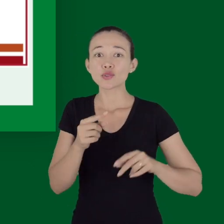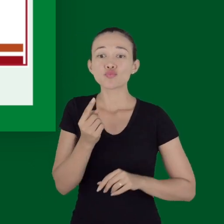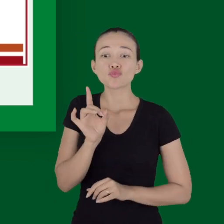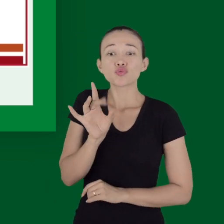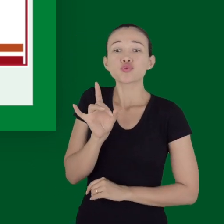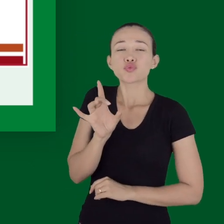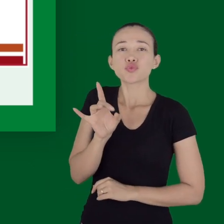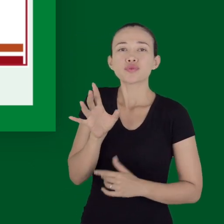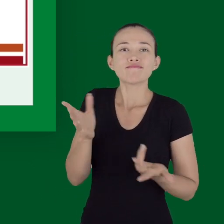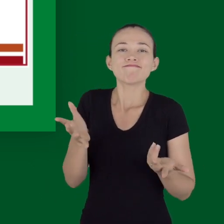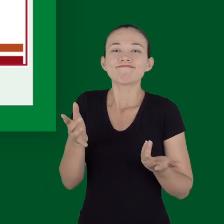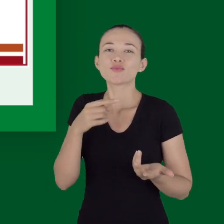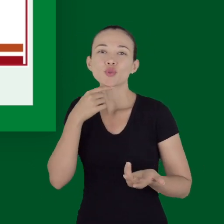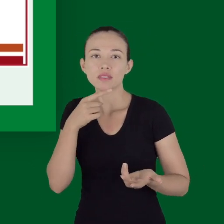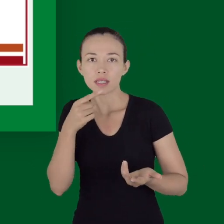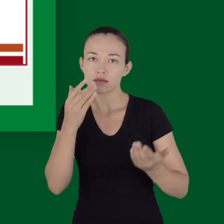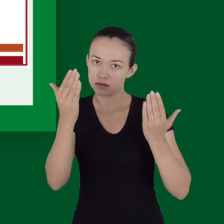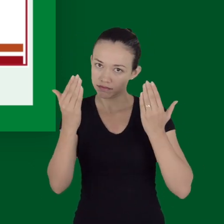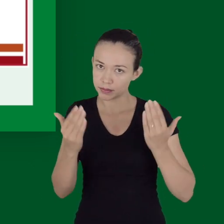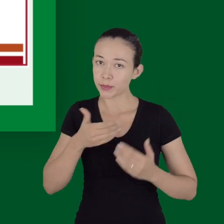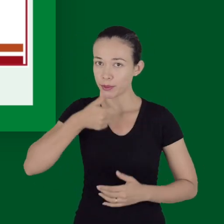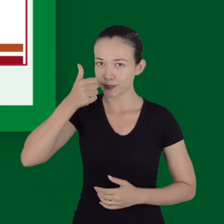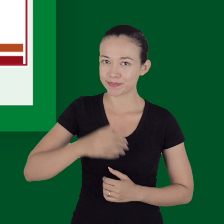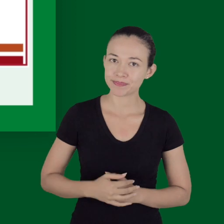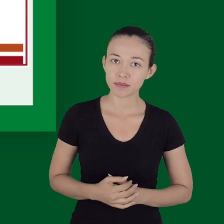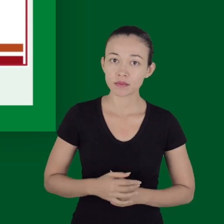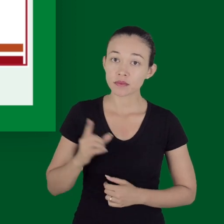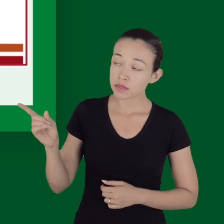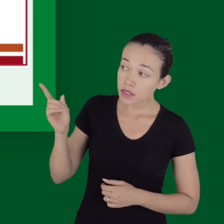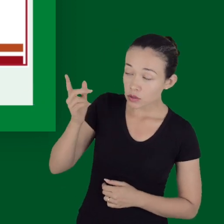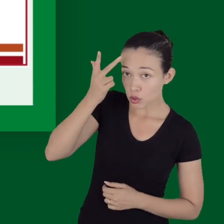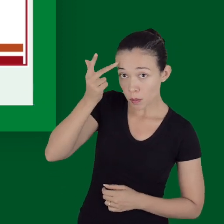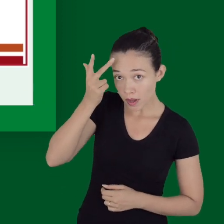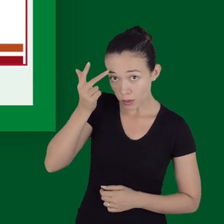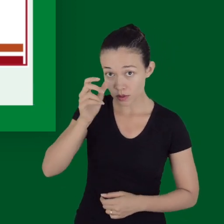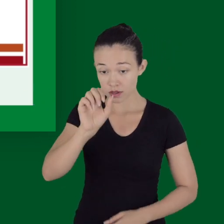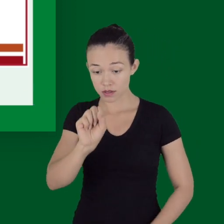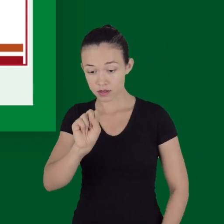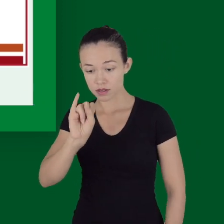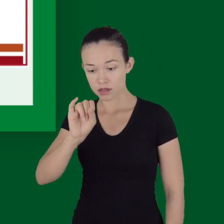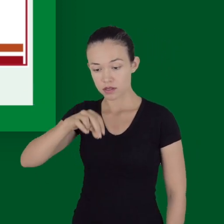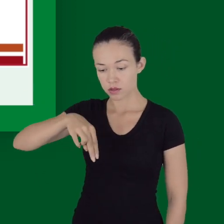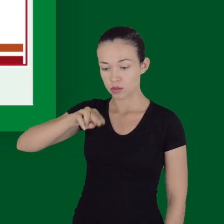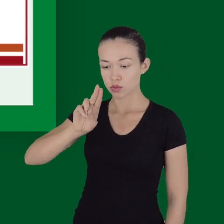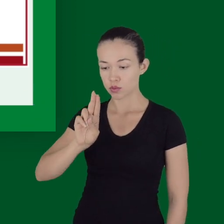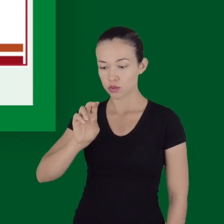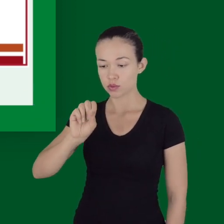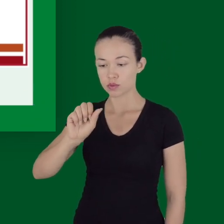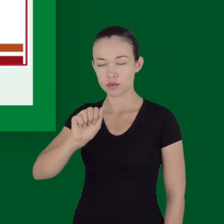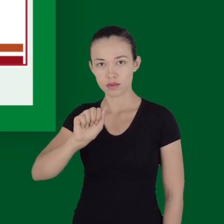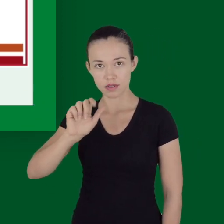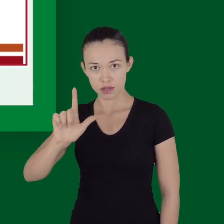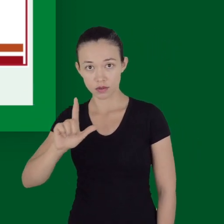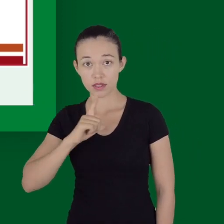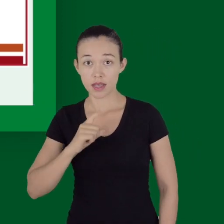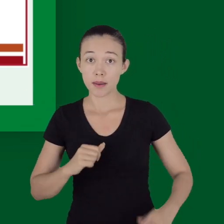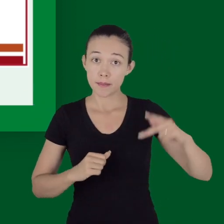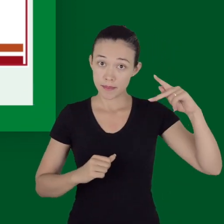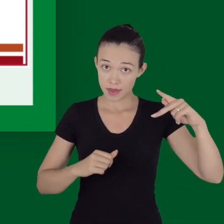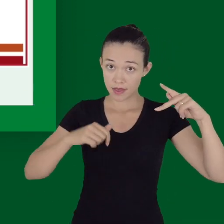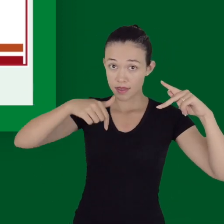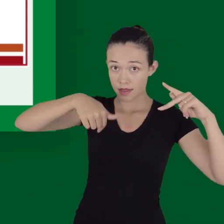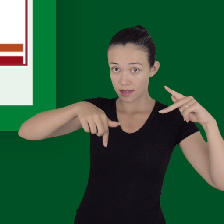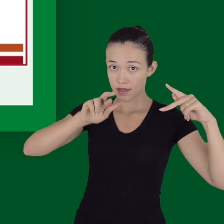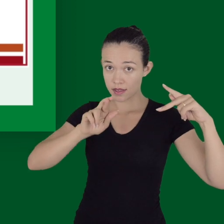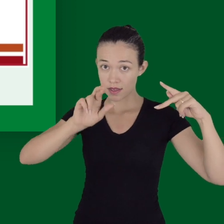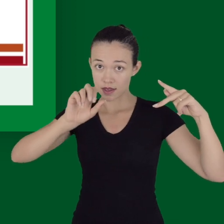né, vendo o ritmo sozinho. O ritmo normal, que é o sinusal, que existe uma P com condução QRS, todos